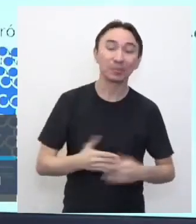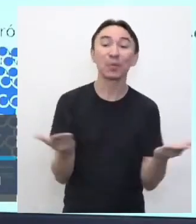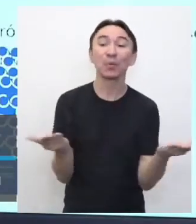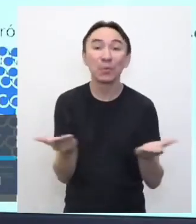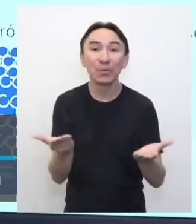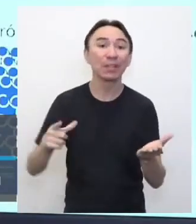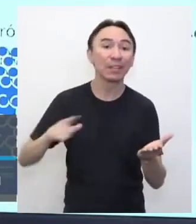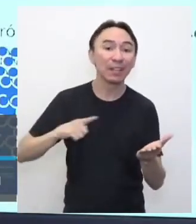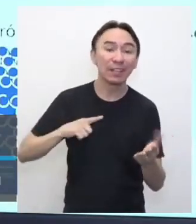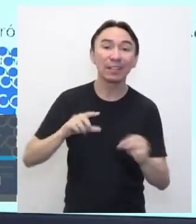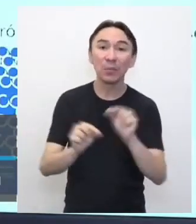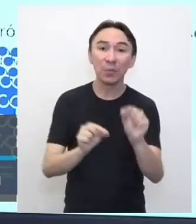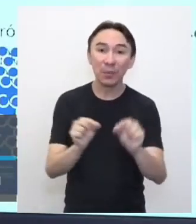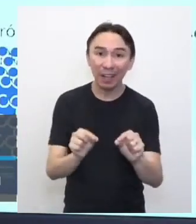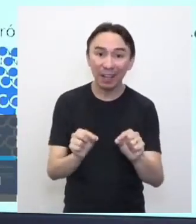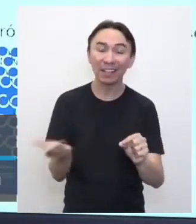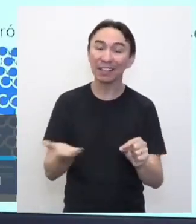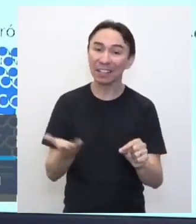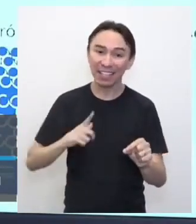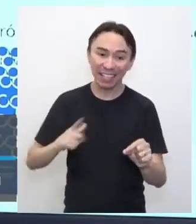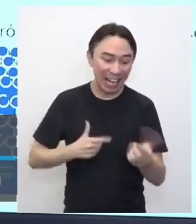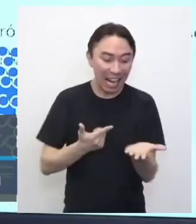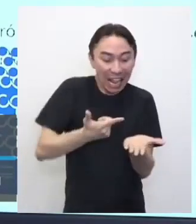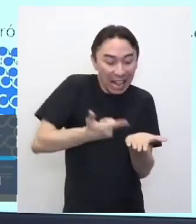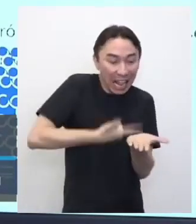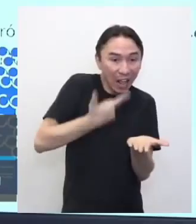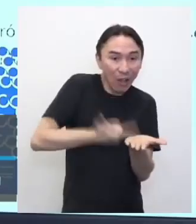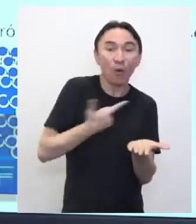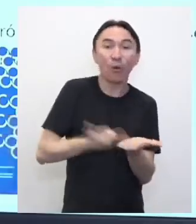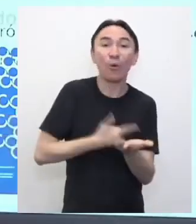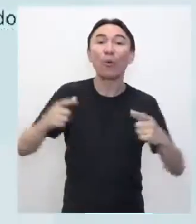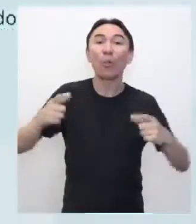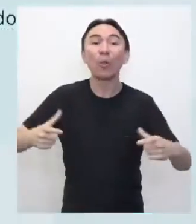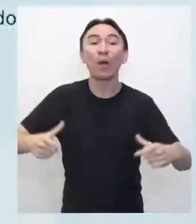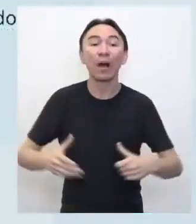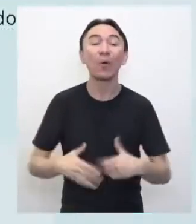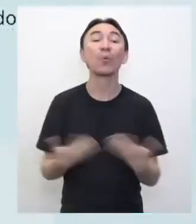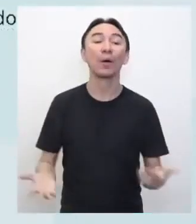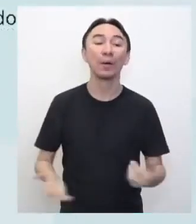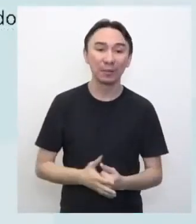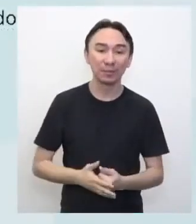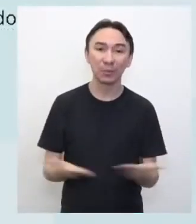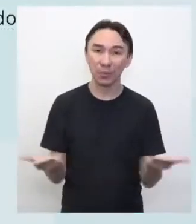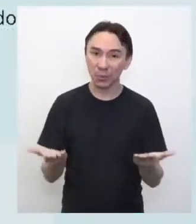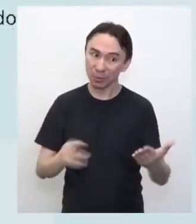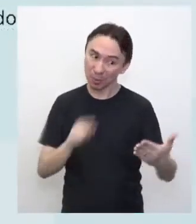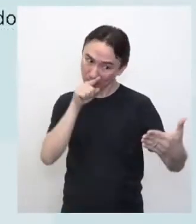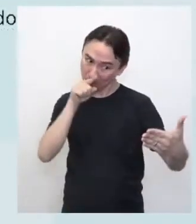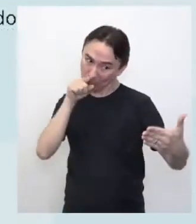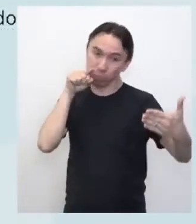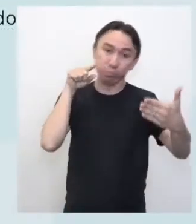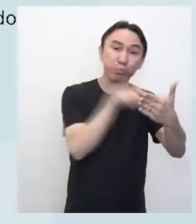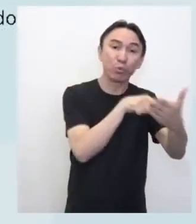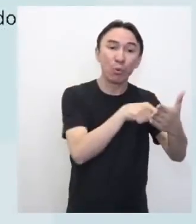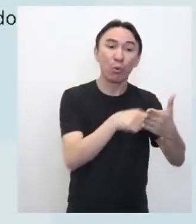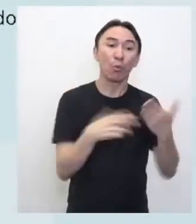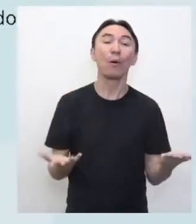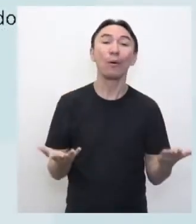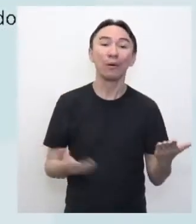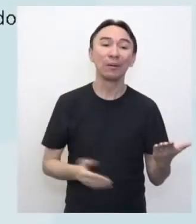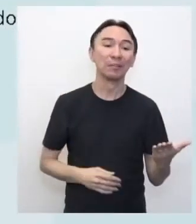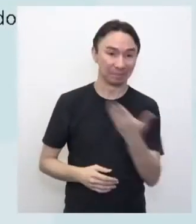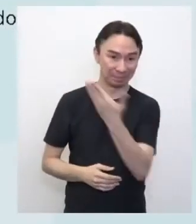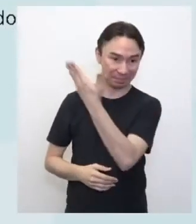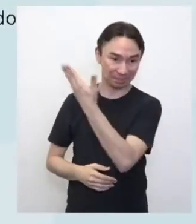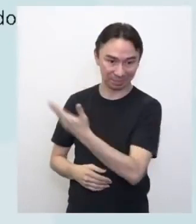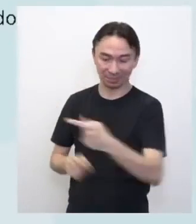onde anda a literatura? Primeira aula, caderno Aprender Sempre na tela, qual é o objetivo? Então vamos lá ler, né, os objetivos da aula de hoje,